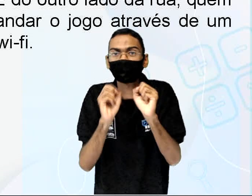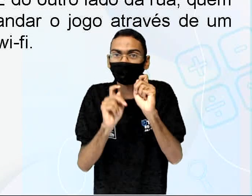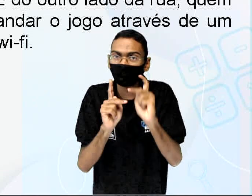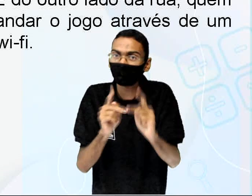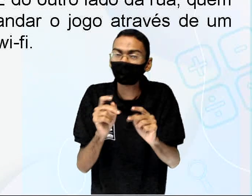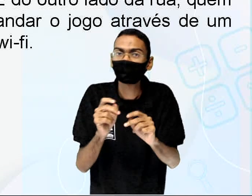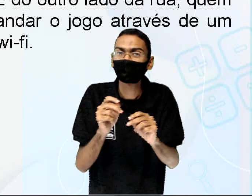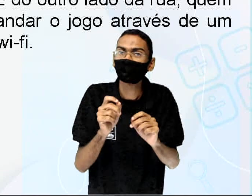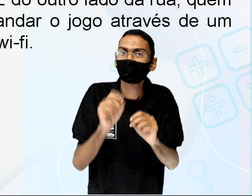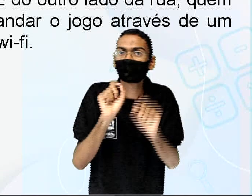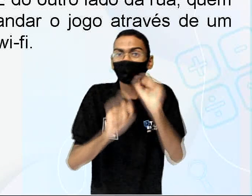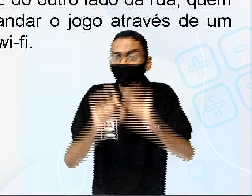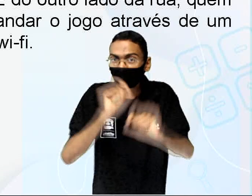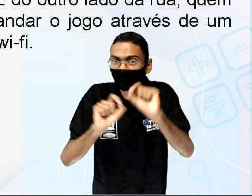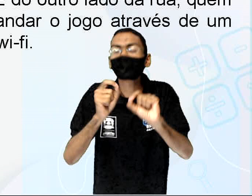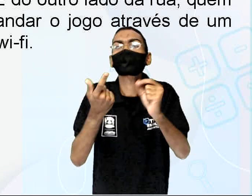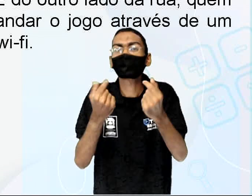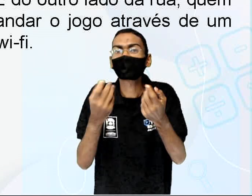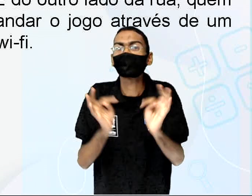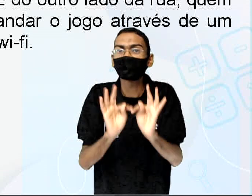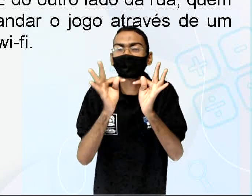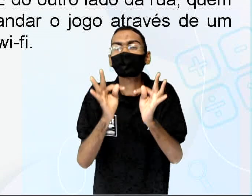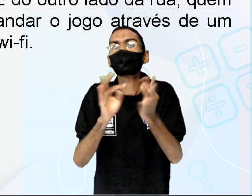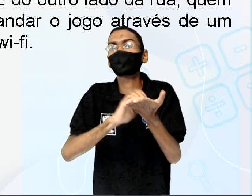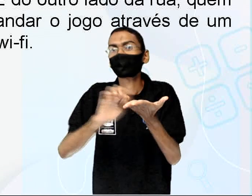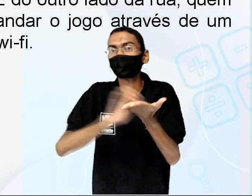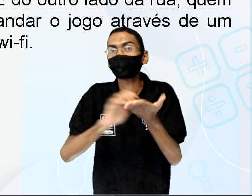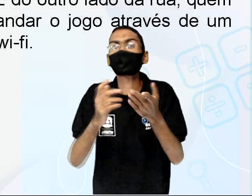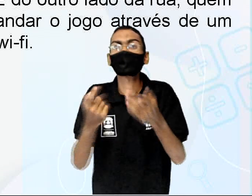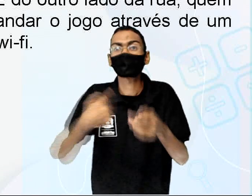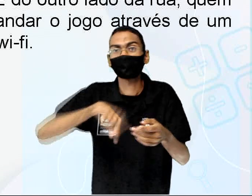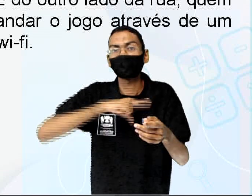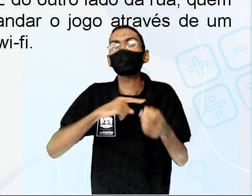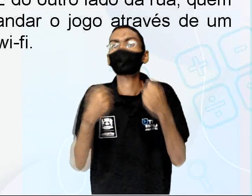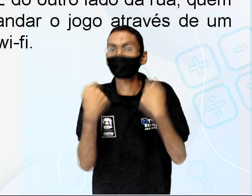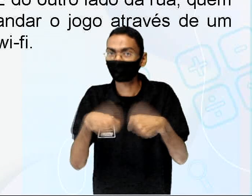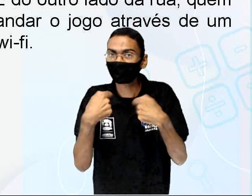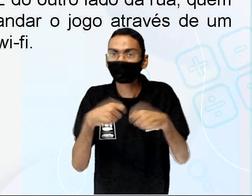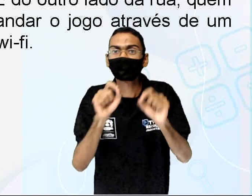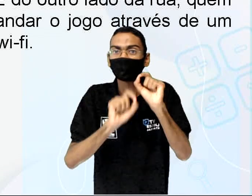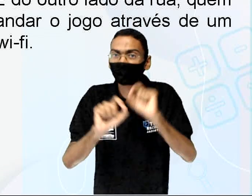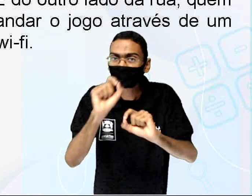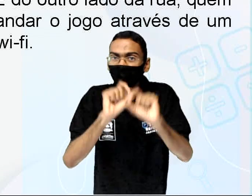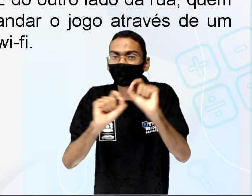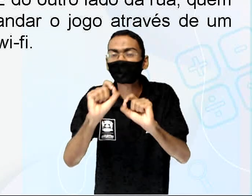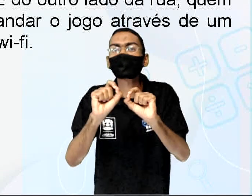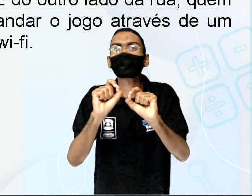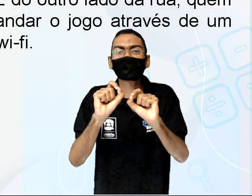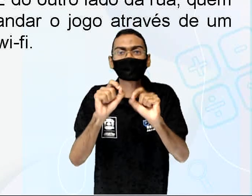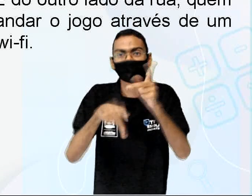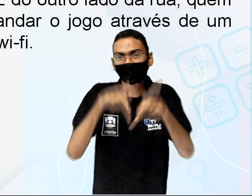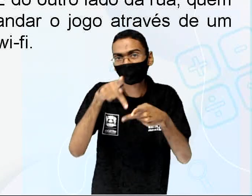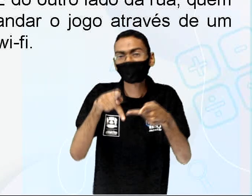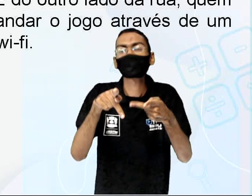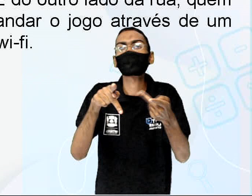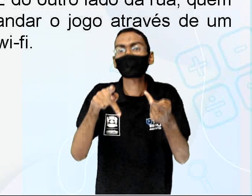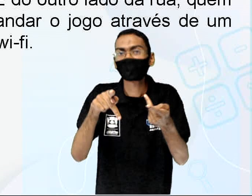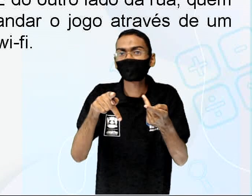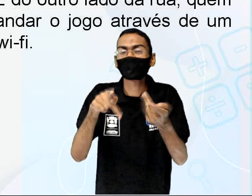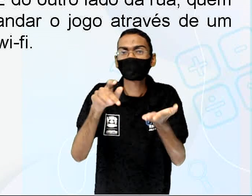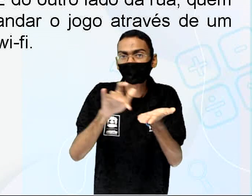usando a tecnologia digital. E também a gente vai precisar de quem? Vai precisar da pessoa que vai manusear esse tablet